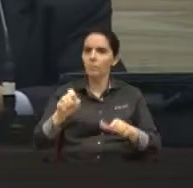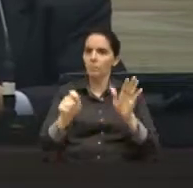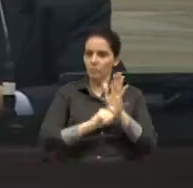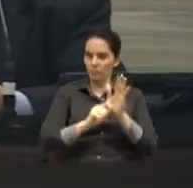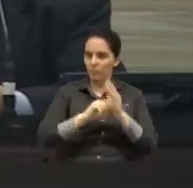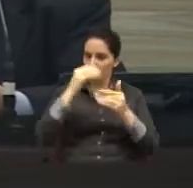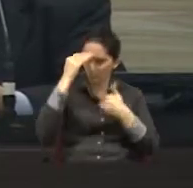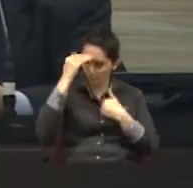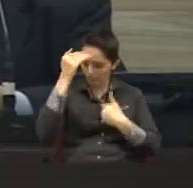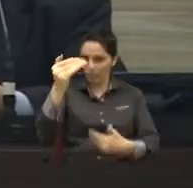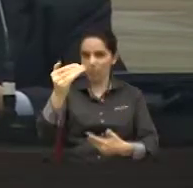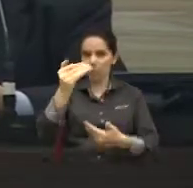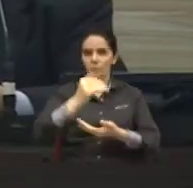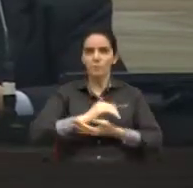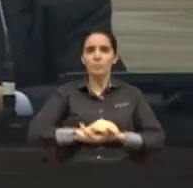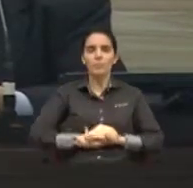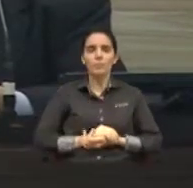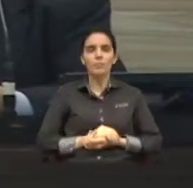Muito obrigada.